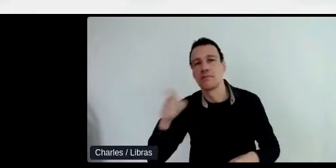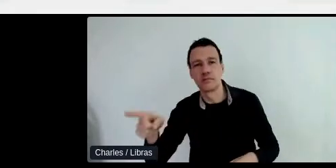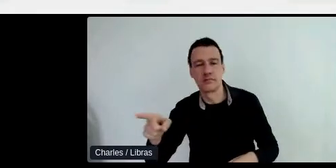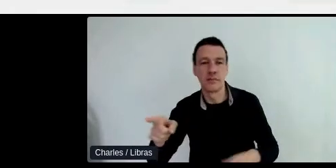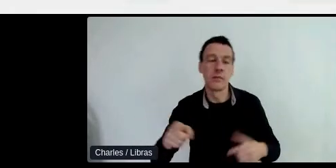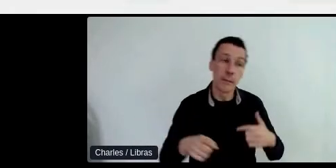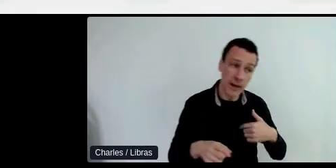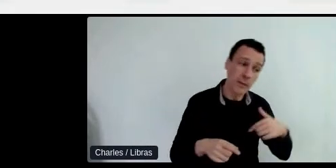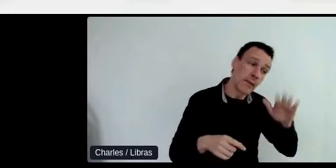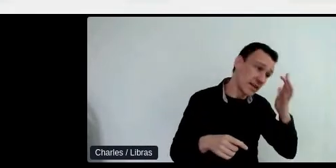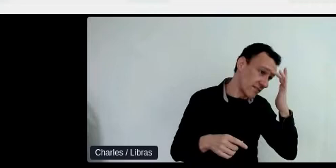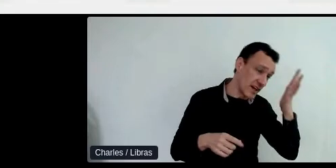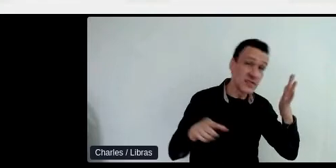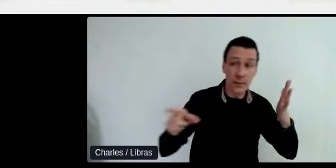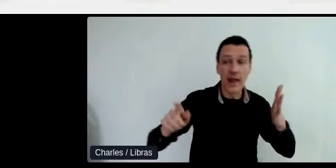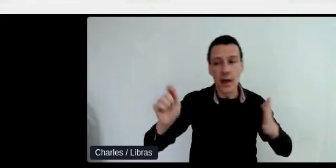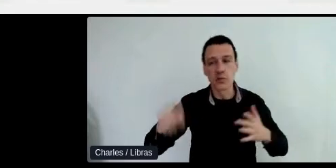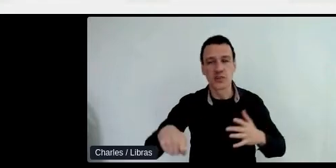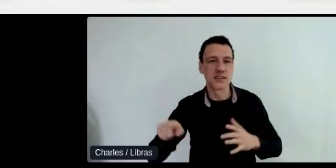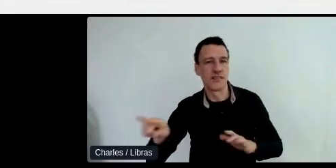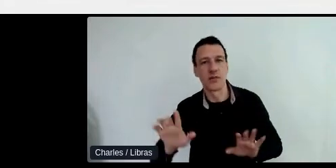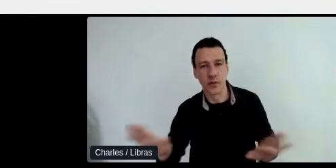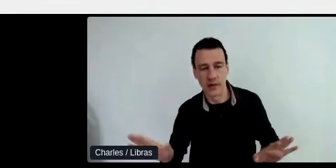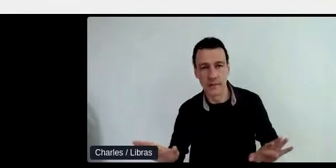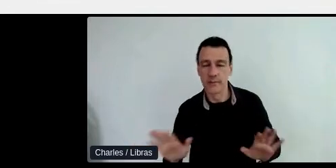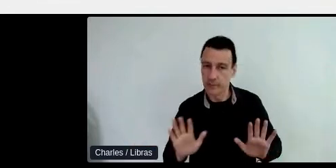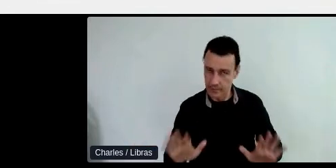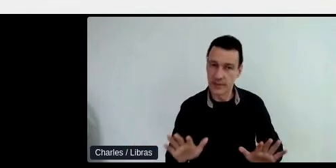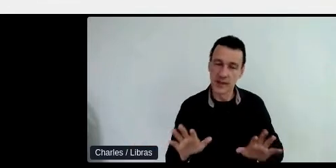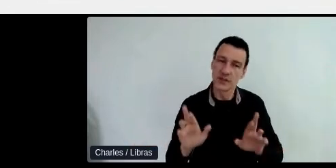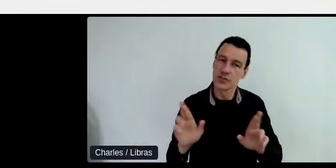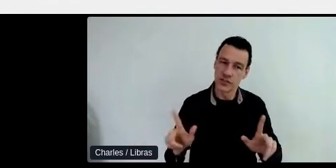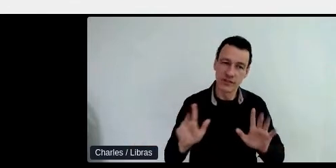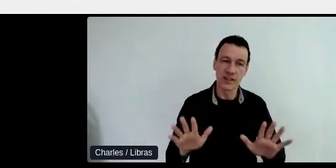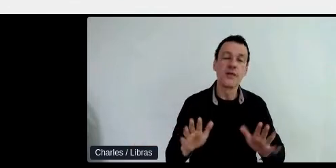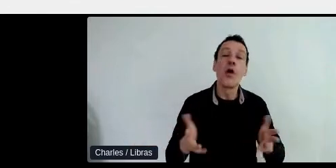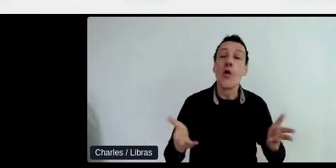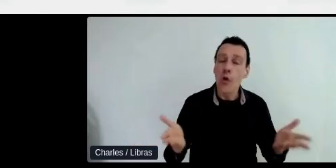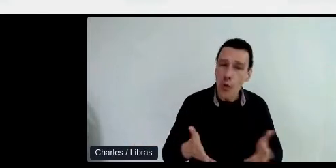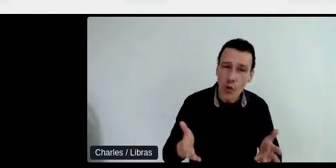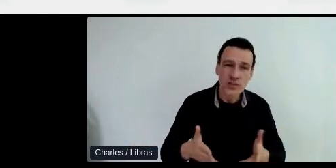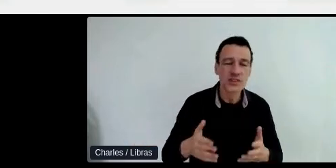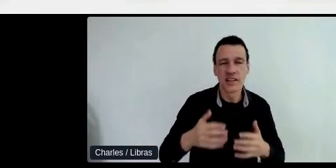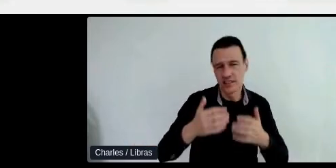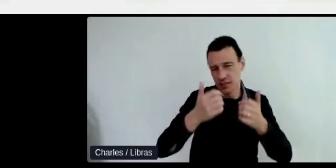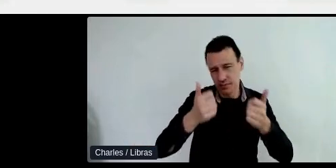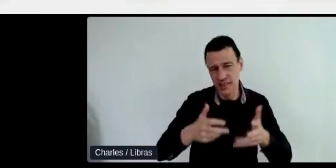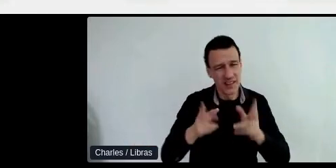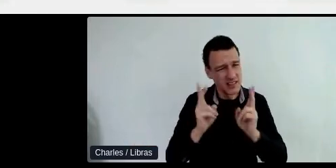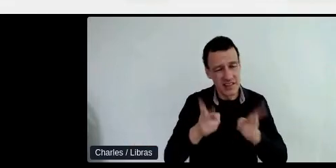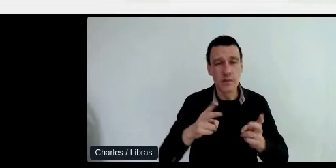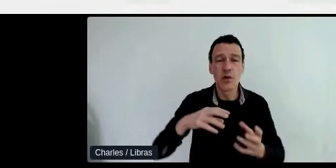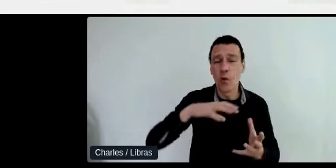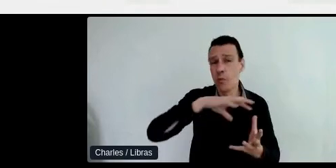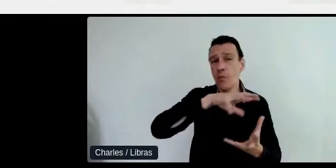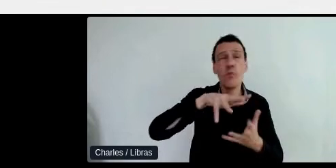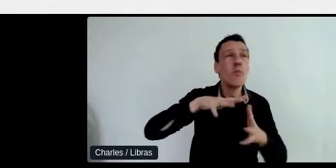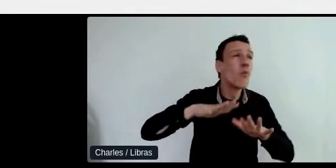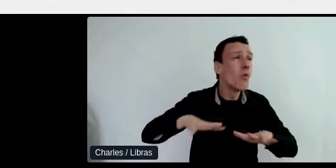por meio da acessibilidade que a gente coloca. Hoje, o mundo está cada vez mais digital, né? Então, com